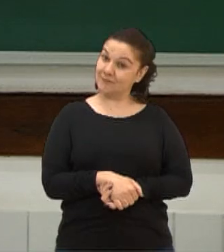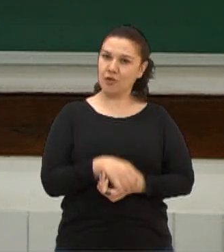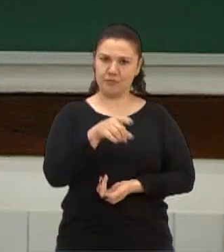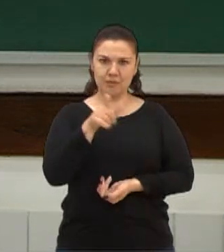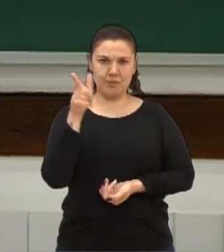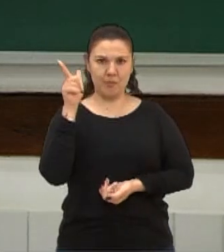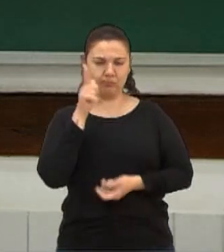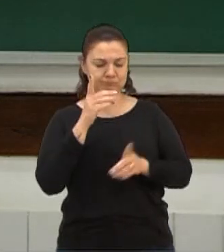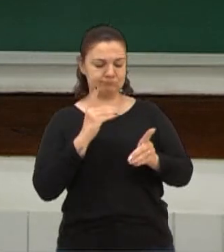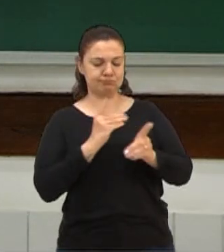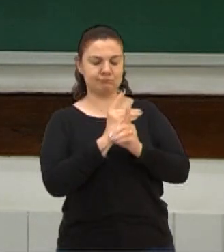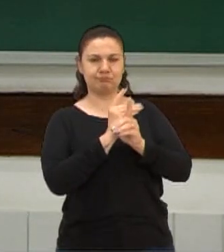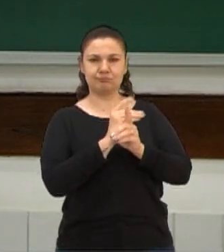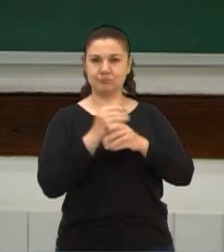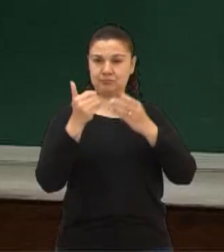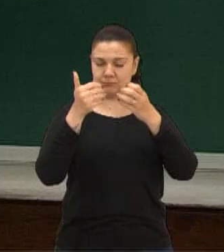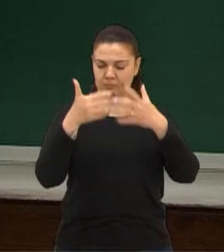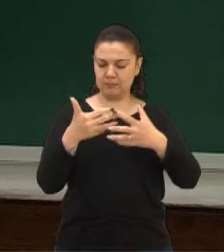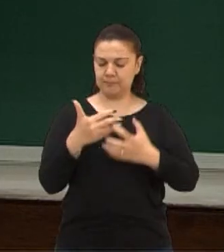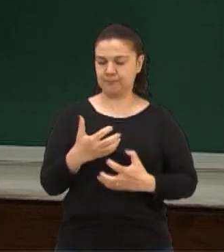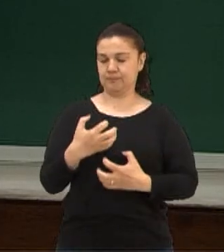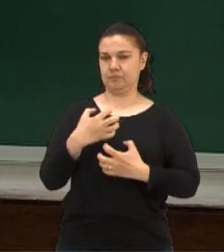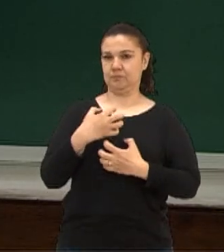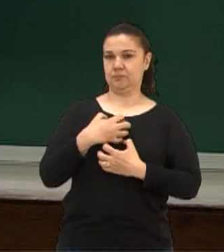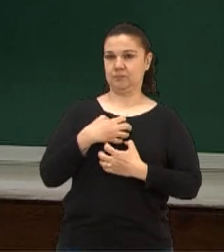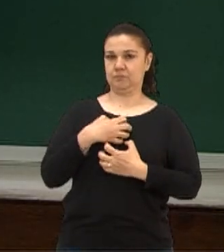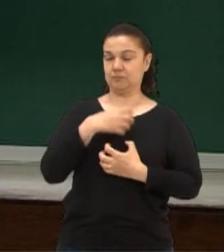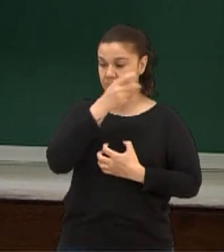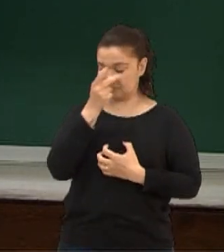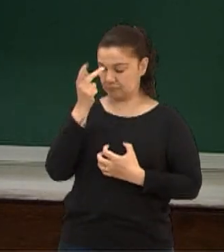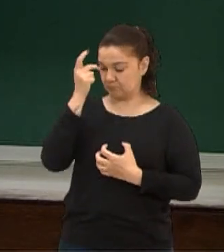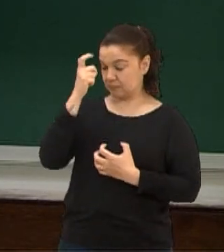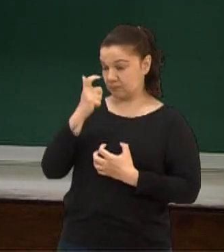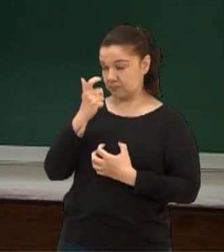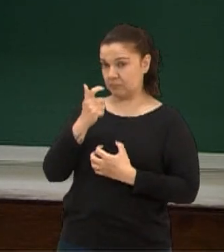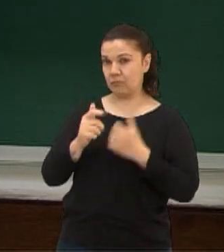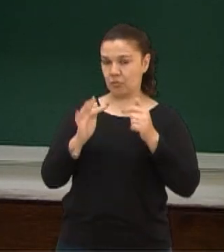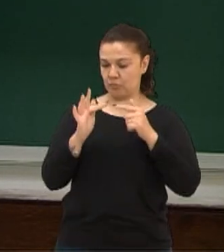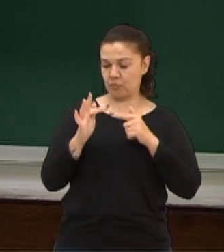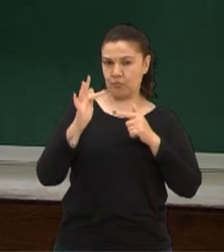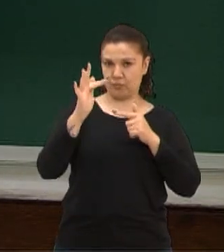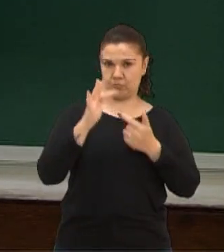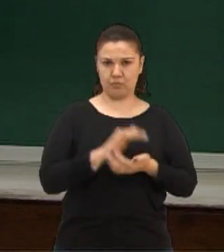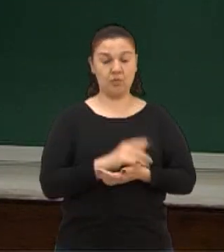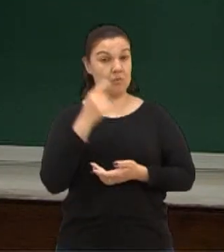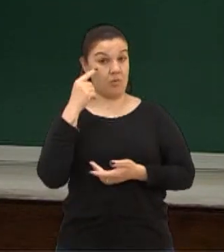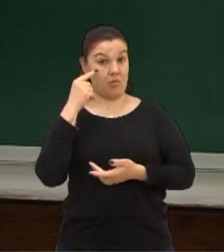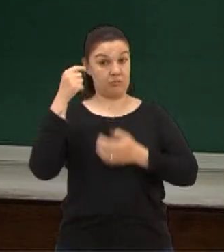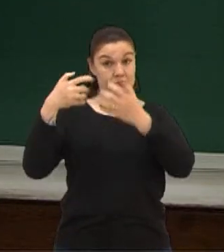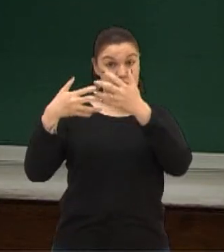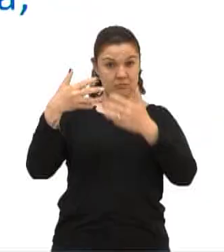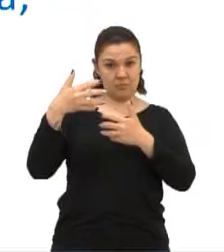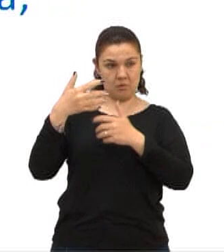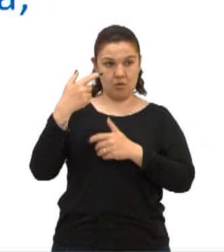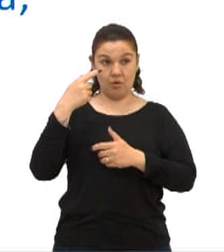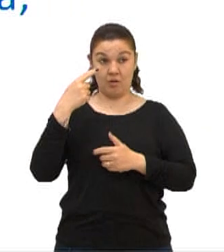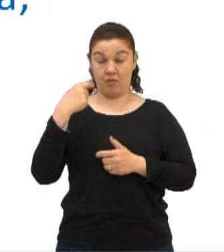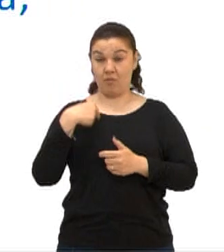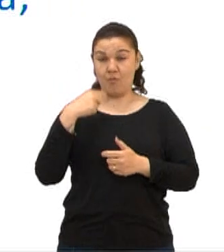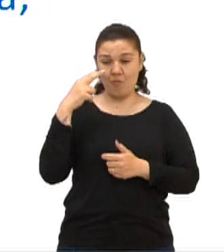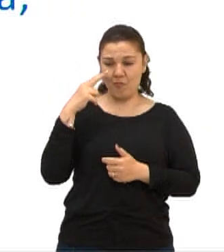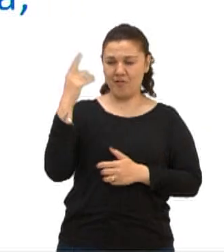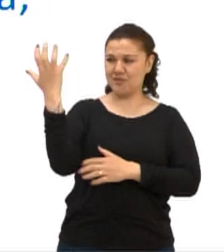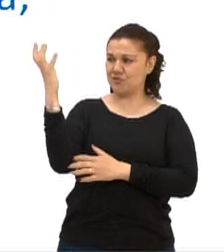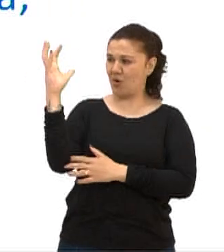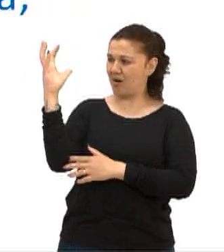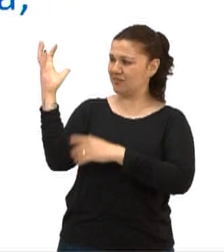Então, conseguiram identificar aí o sentimento do eu lírico com relação ao futuro? Olha só os versos. Quando vejo sem